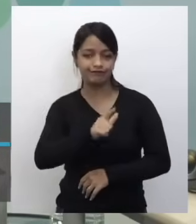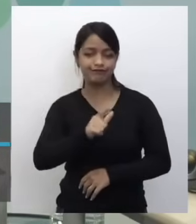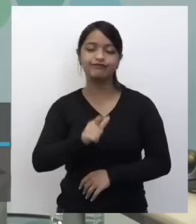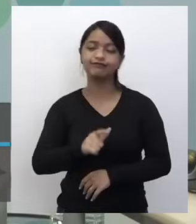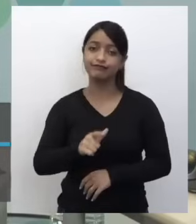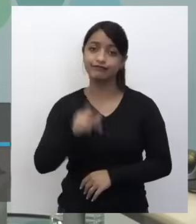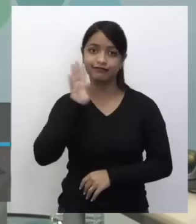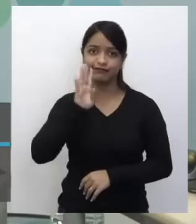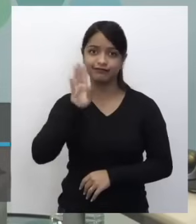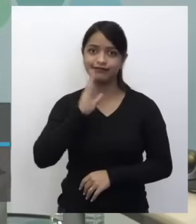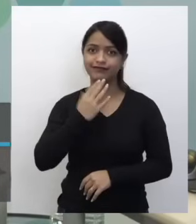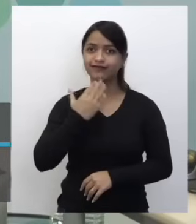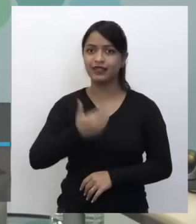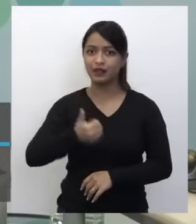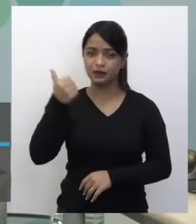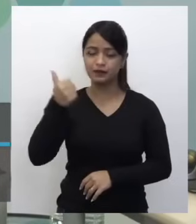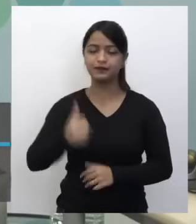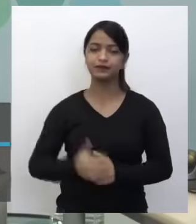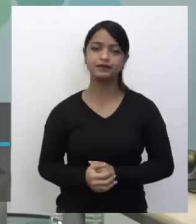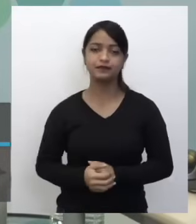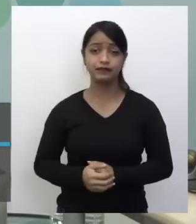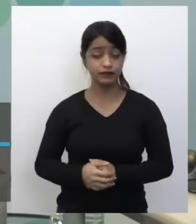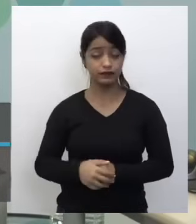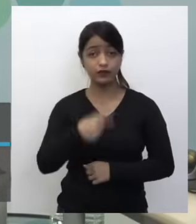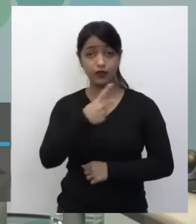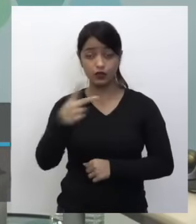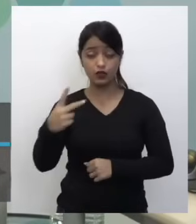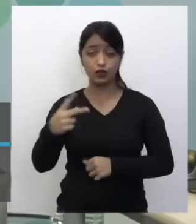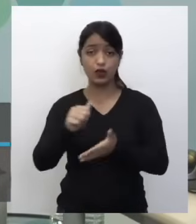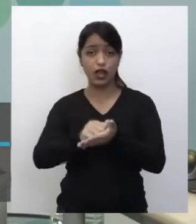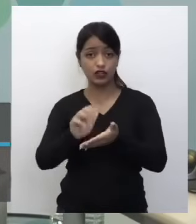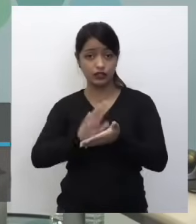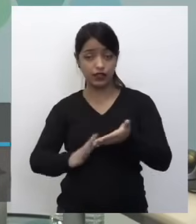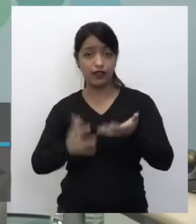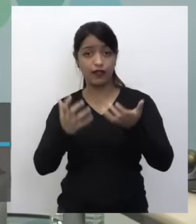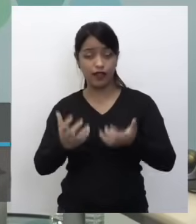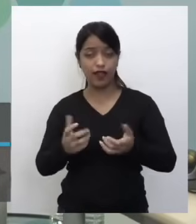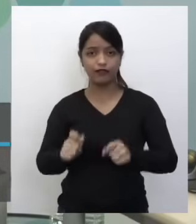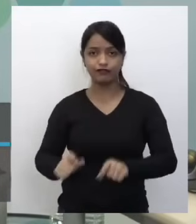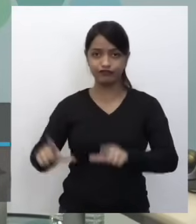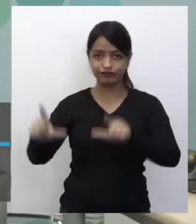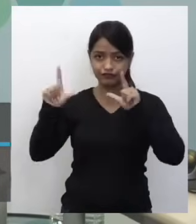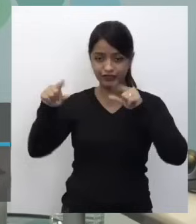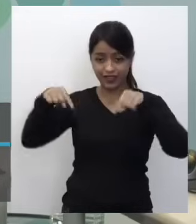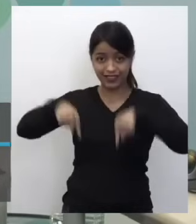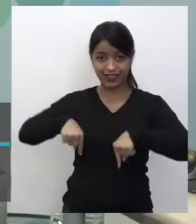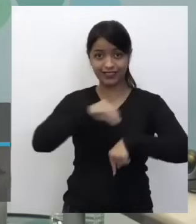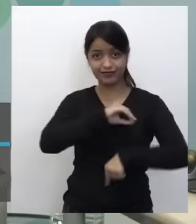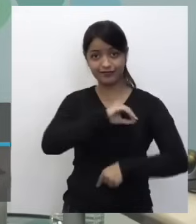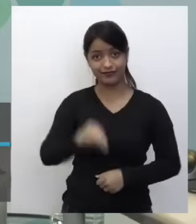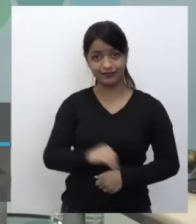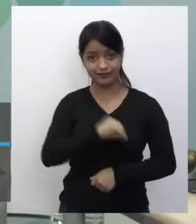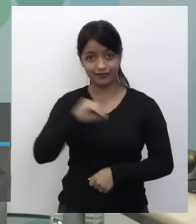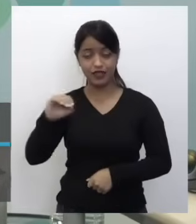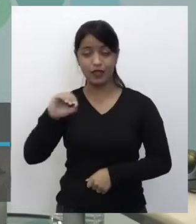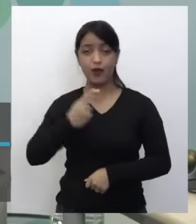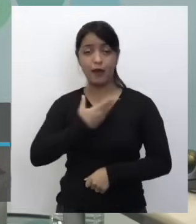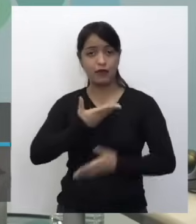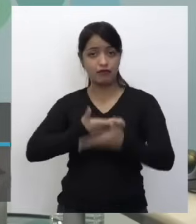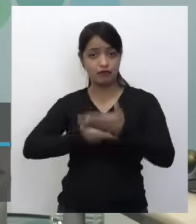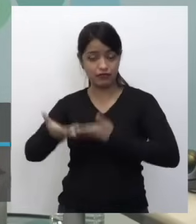pouco a dinâmica. Então, se você quer dividir as suas atividades aí com seus colegas, quer que apareça aqui no Centro de Mídias, fica